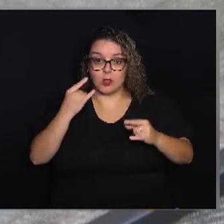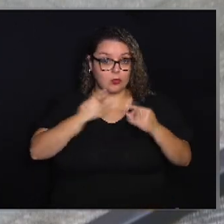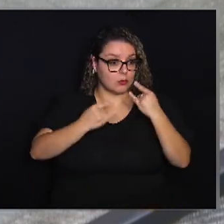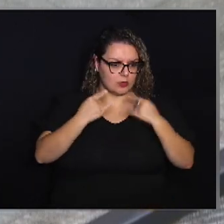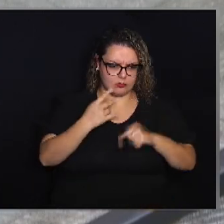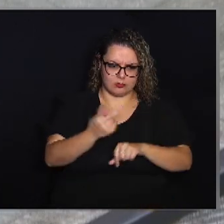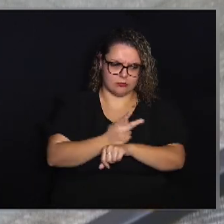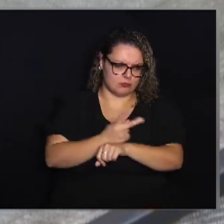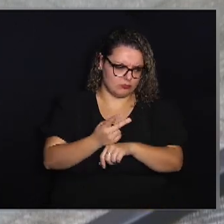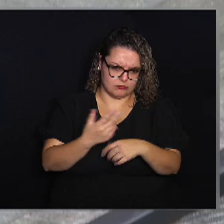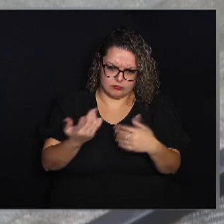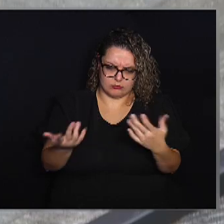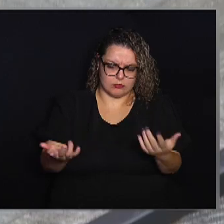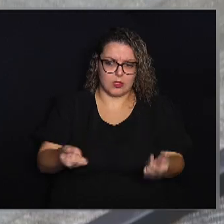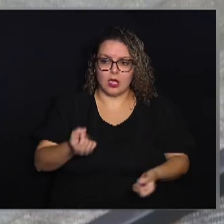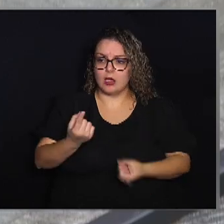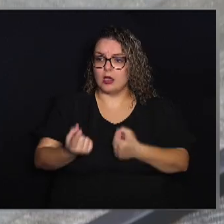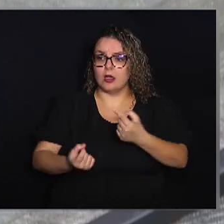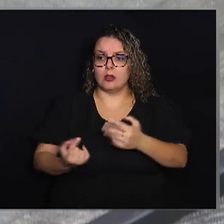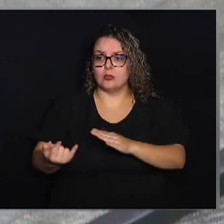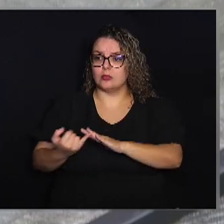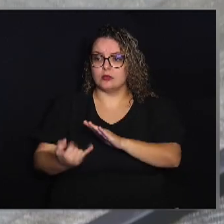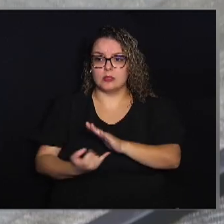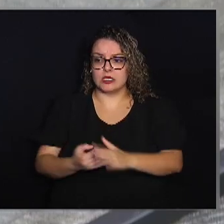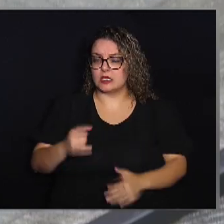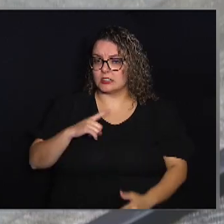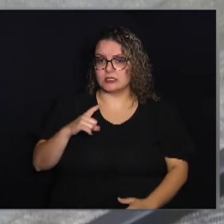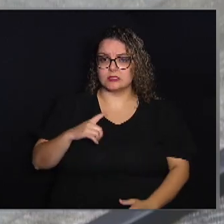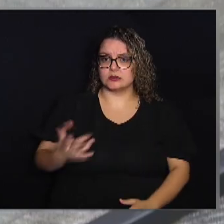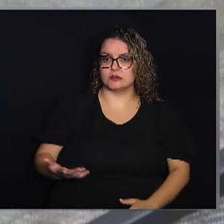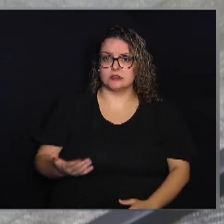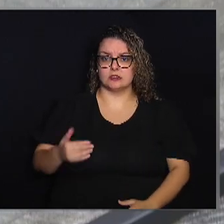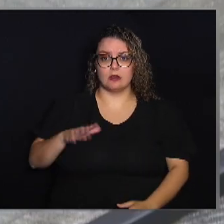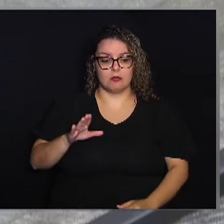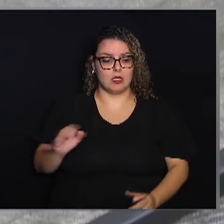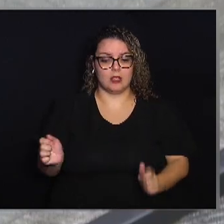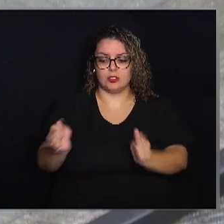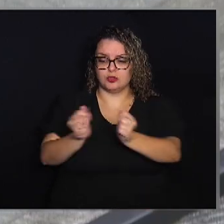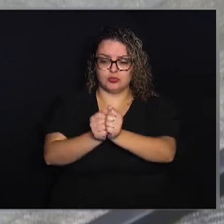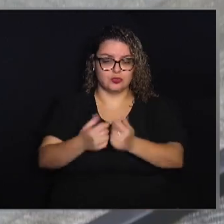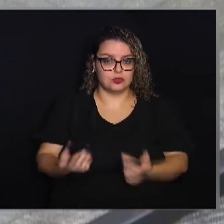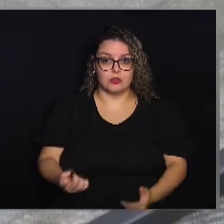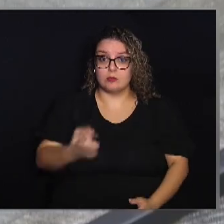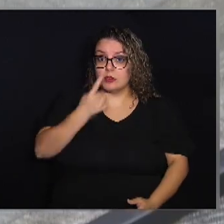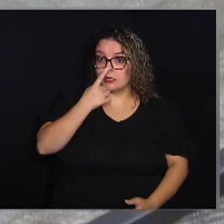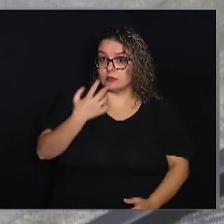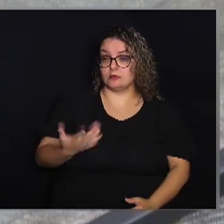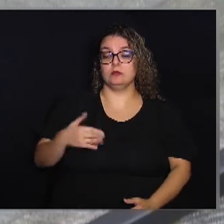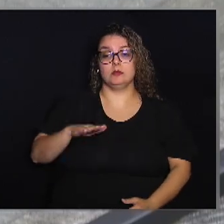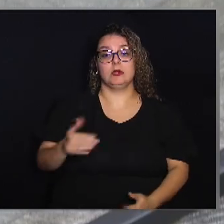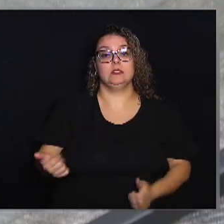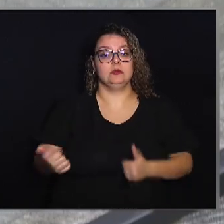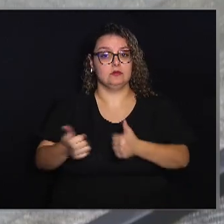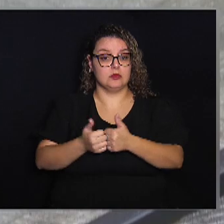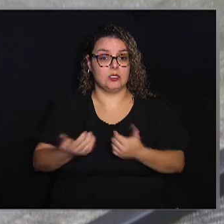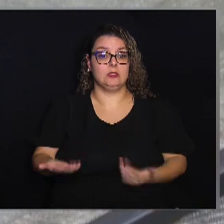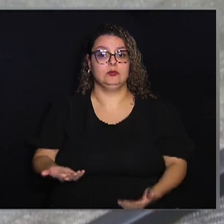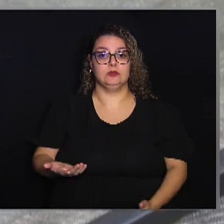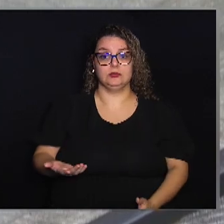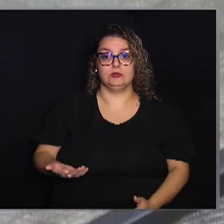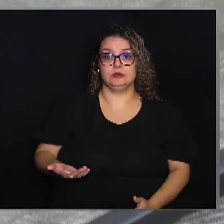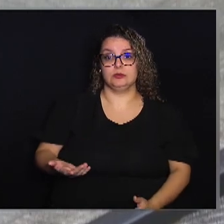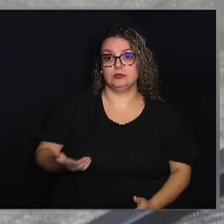procurar alguma entidade que ela tenha mais proximidade, alguma entidade mais próxima da